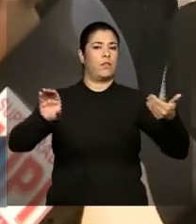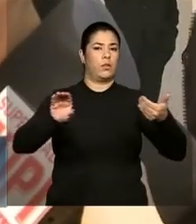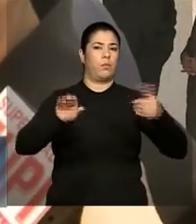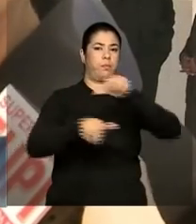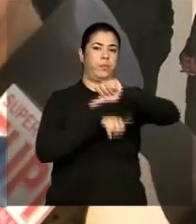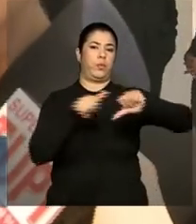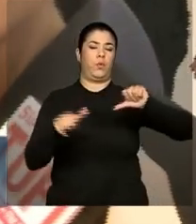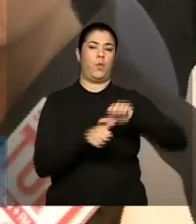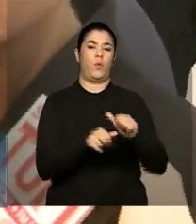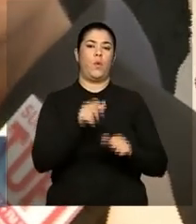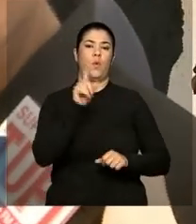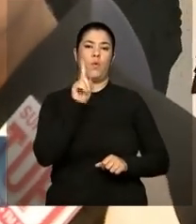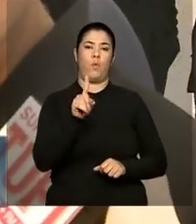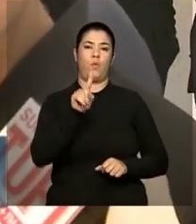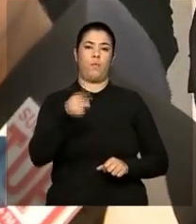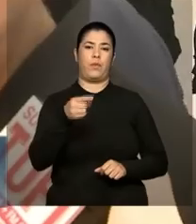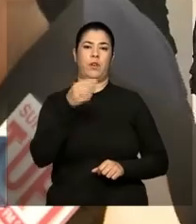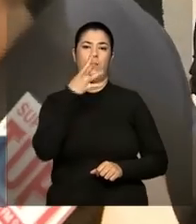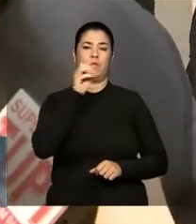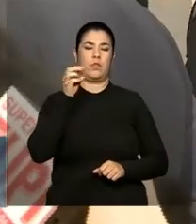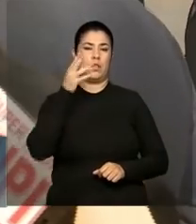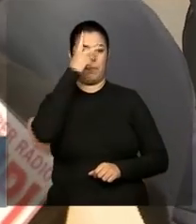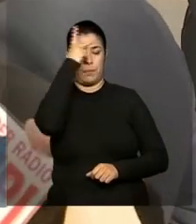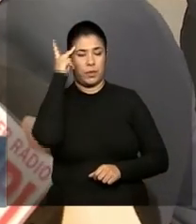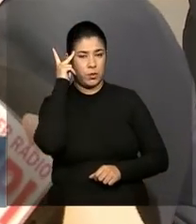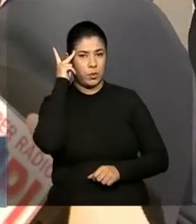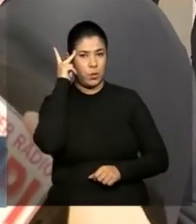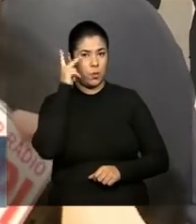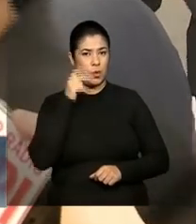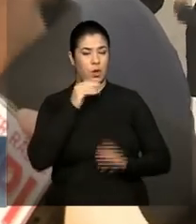1.300.000 pessoas do Bolsa Família. Por quê?